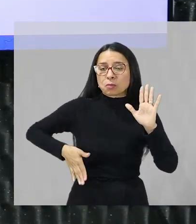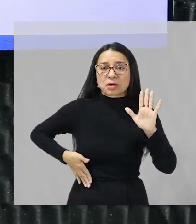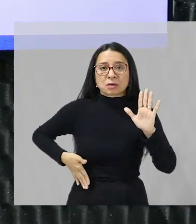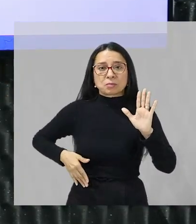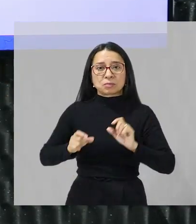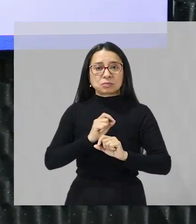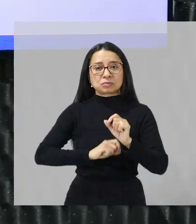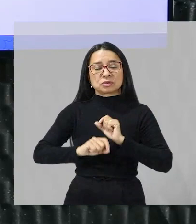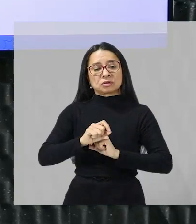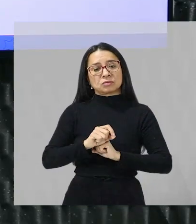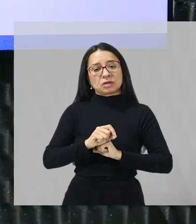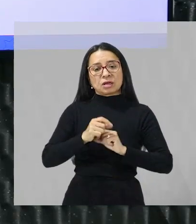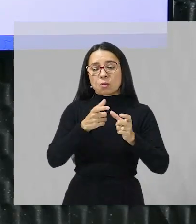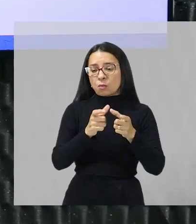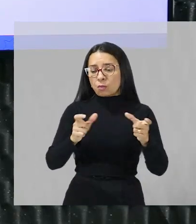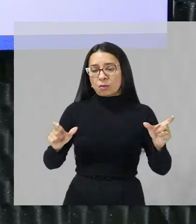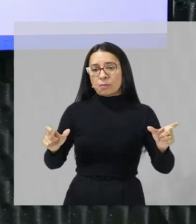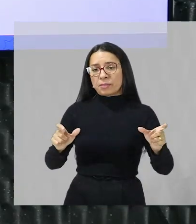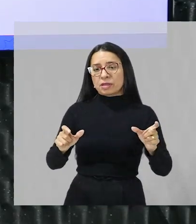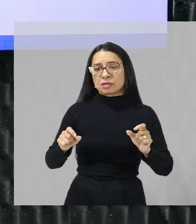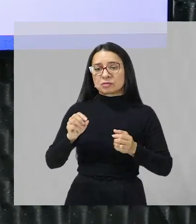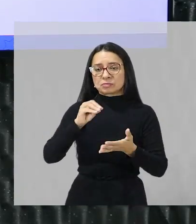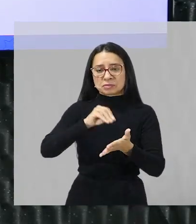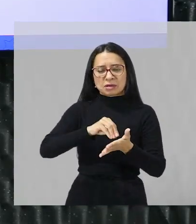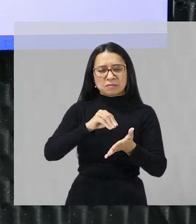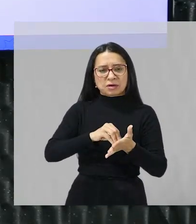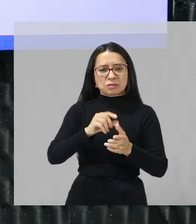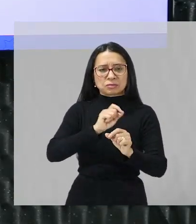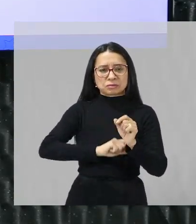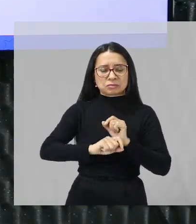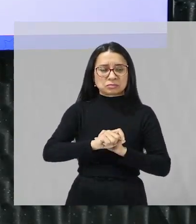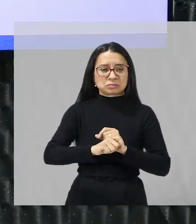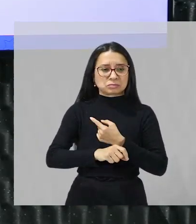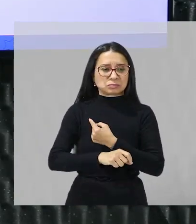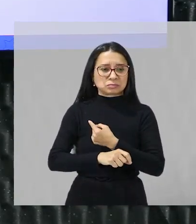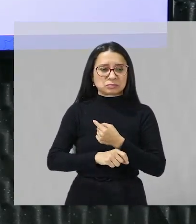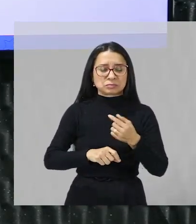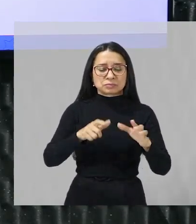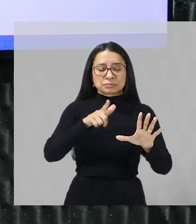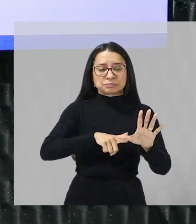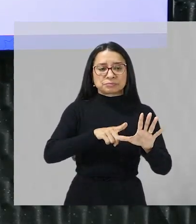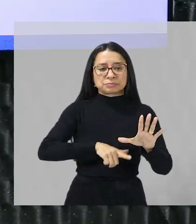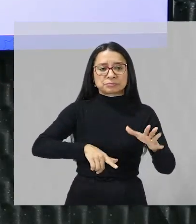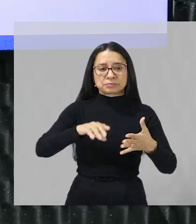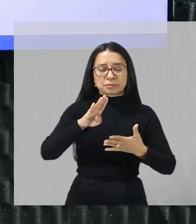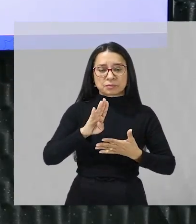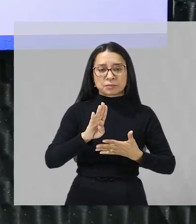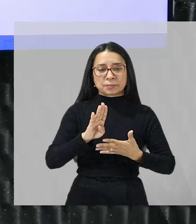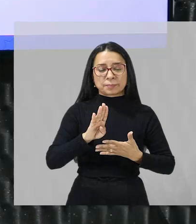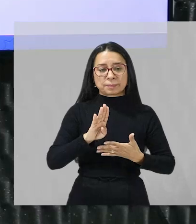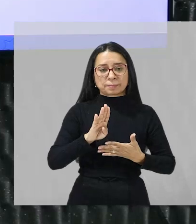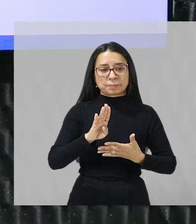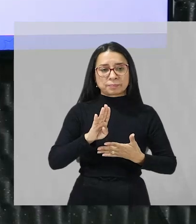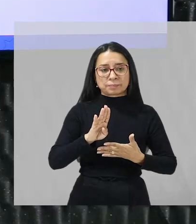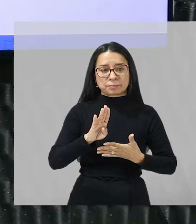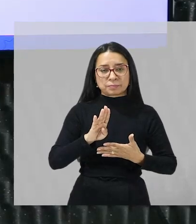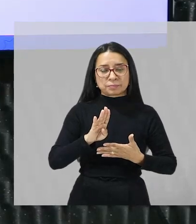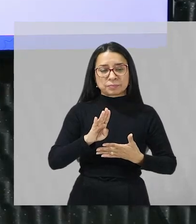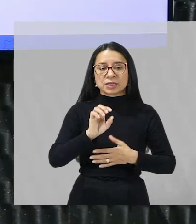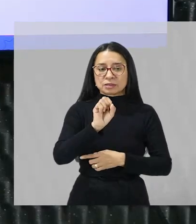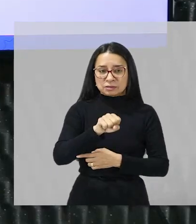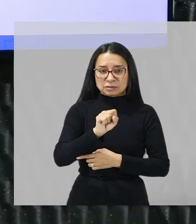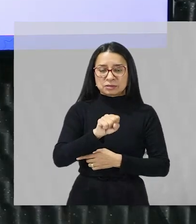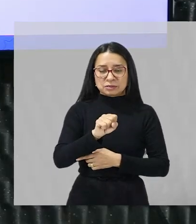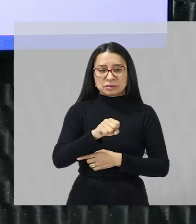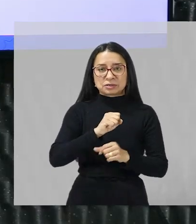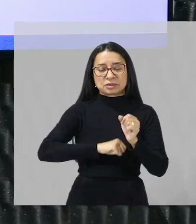ver com aumento ou não da impunidade, isso é outro assunto. Enfraquecimento dos direitos civis. Aí sim, no caso do morador da